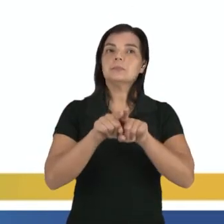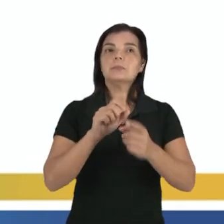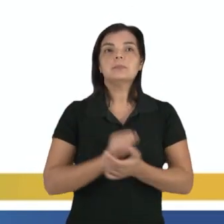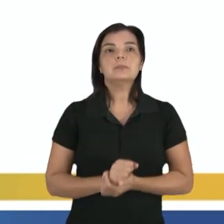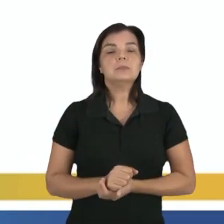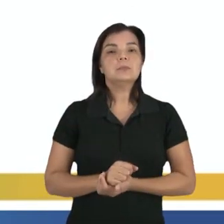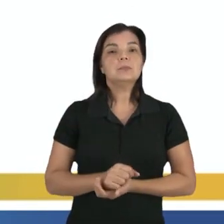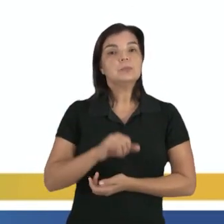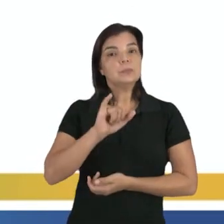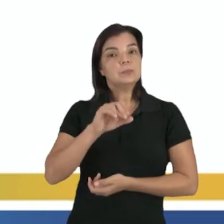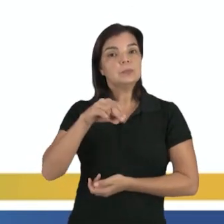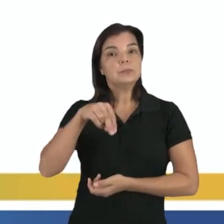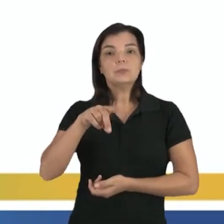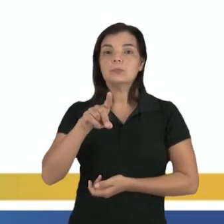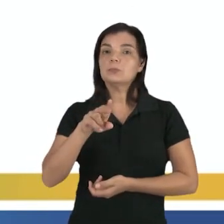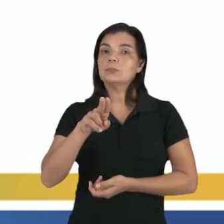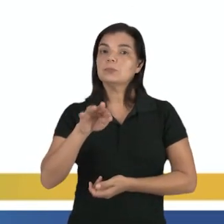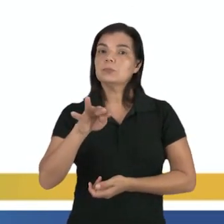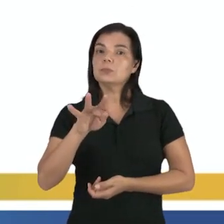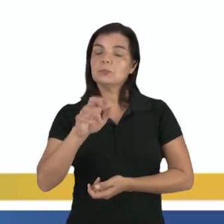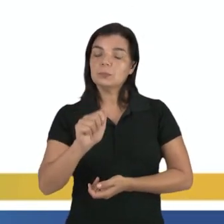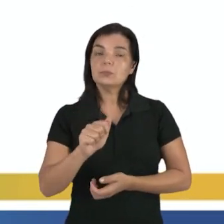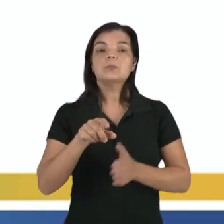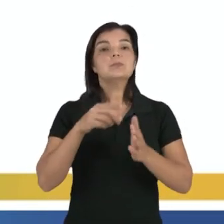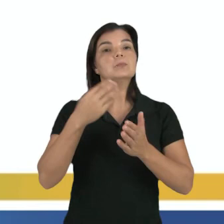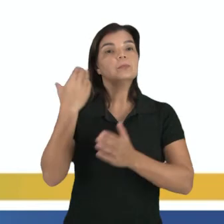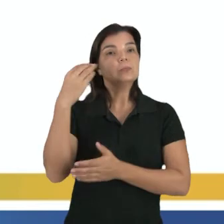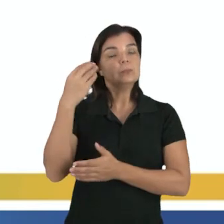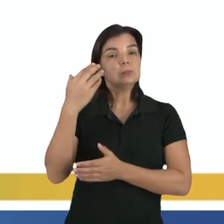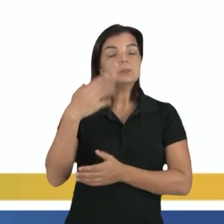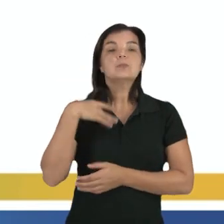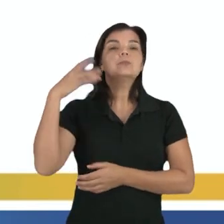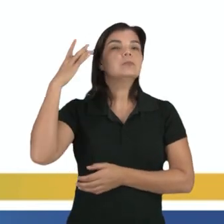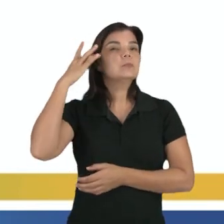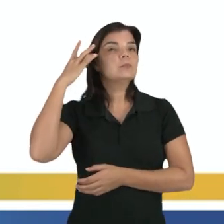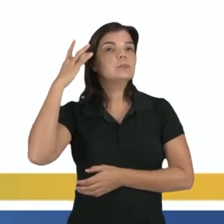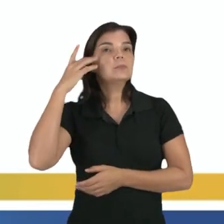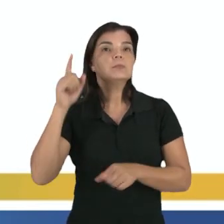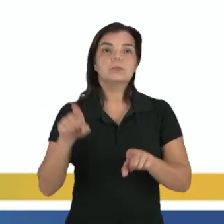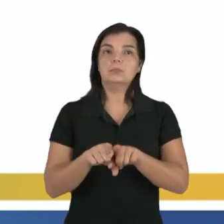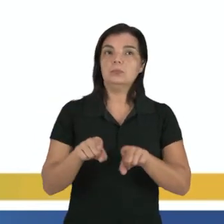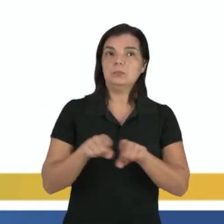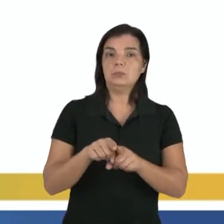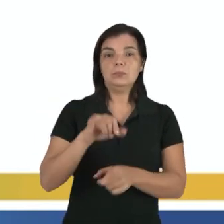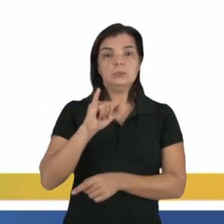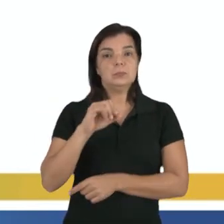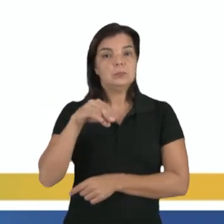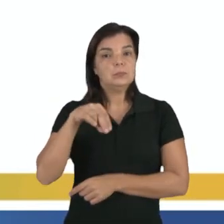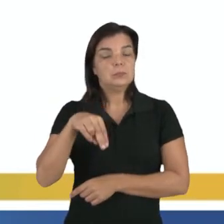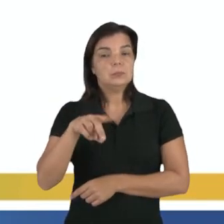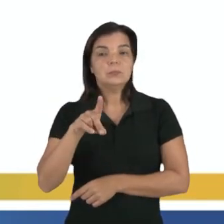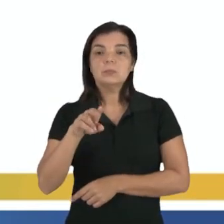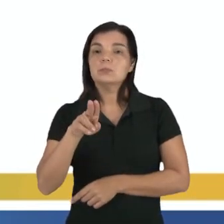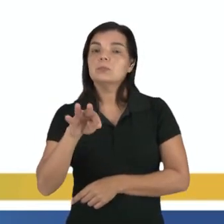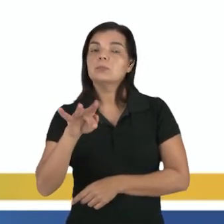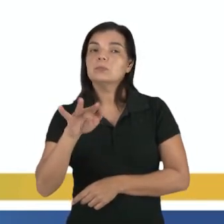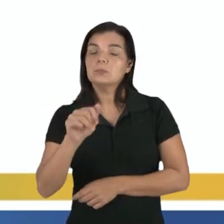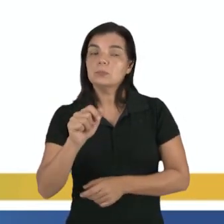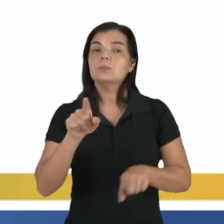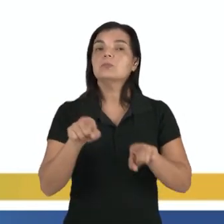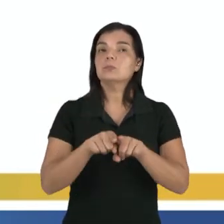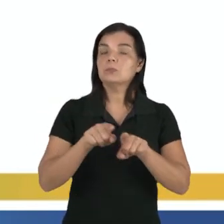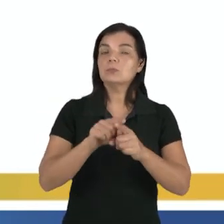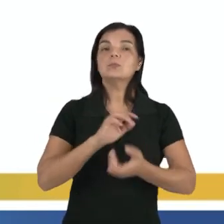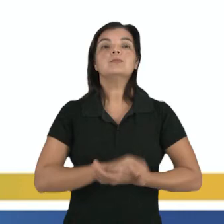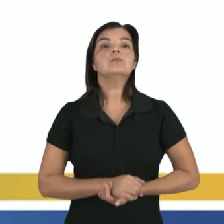questão é indutiva. Então, a ciência trabalha com a indução, não com a dedução. Então, ela vai